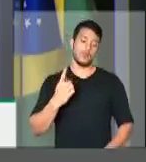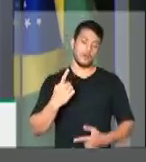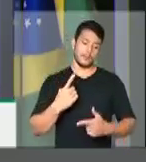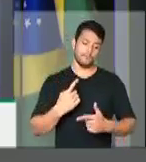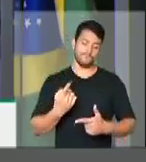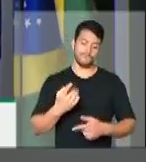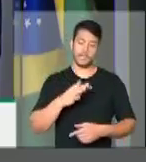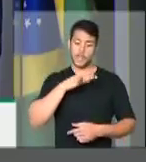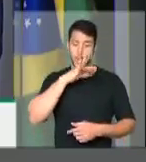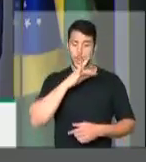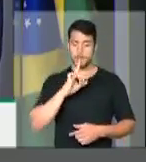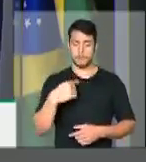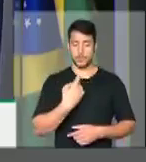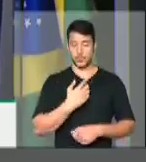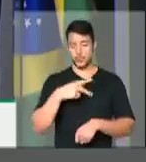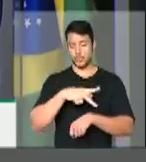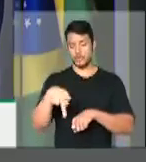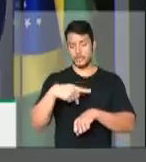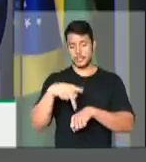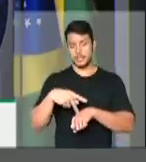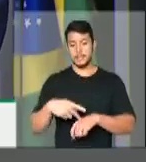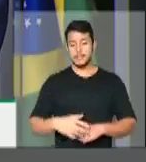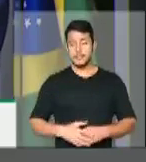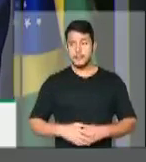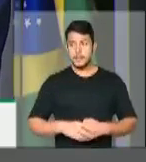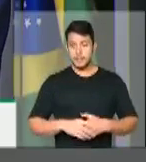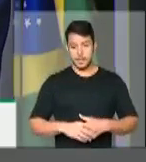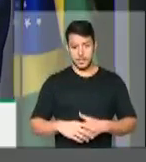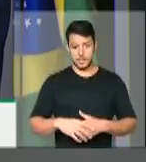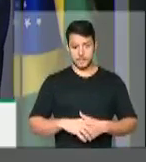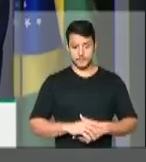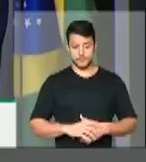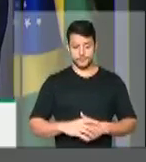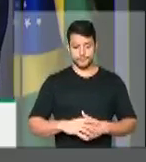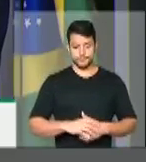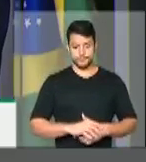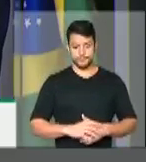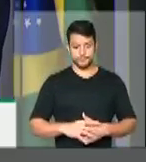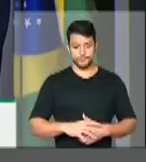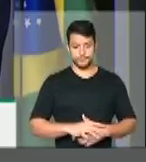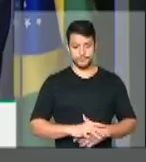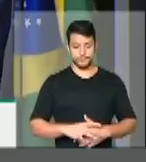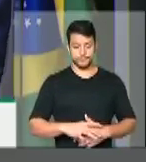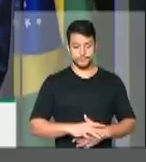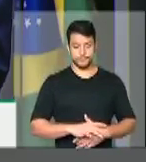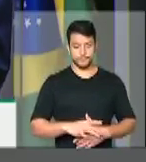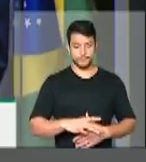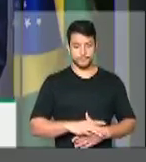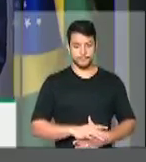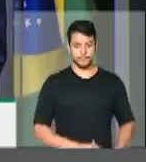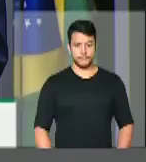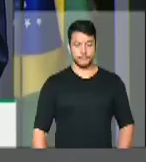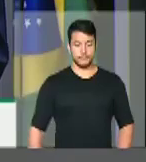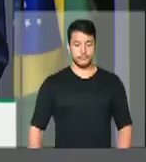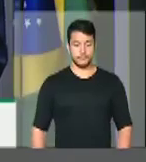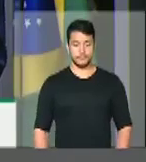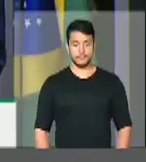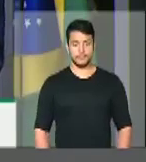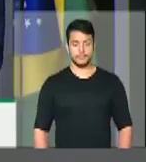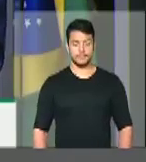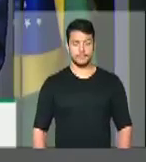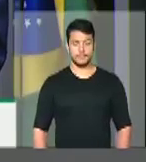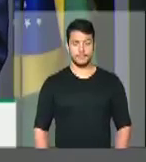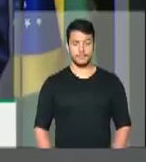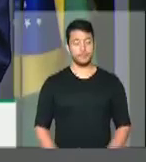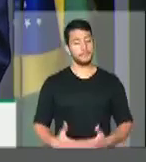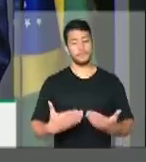política registrada com muita propriedade por Marcos Antônio Vila no seu livro A Ditadura, a Moda Brasileira.